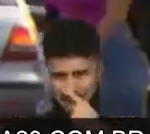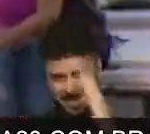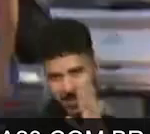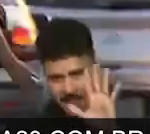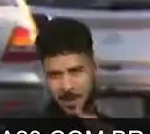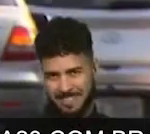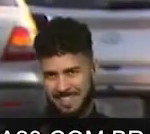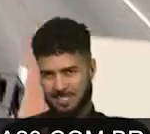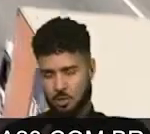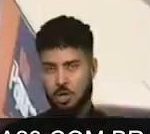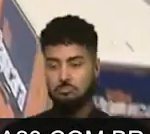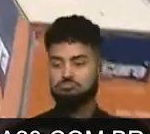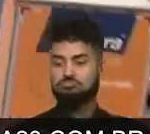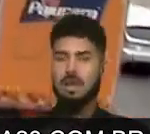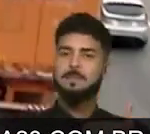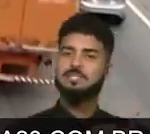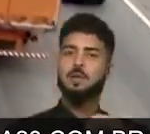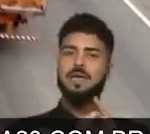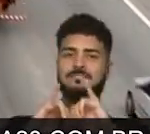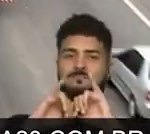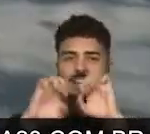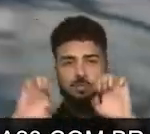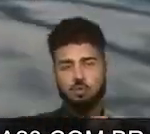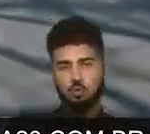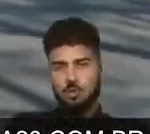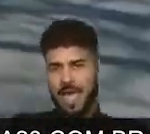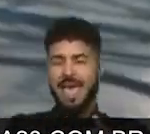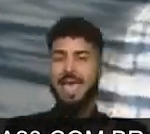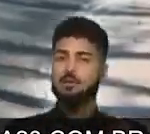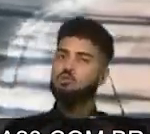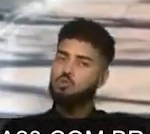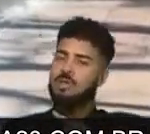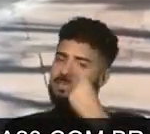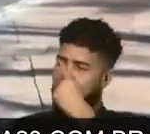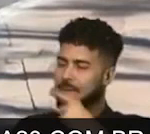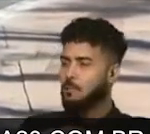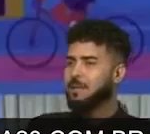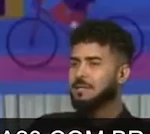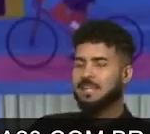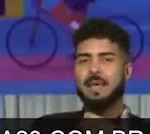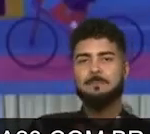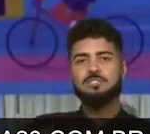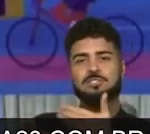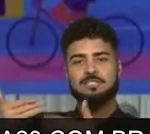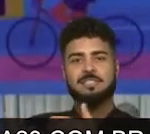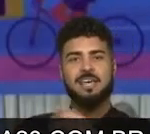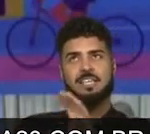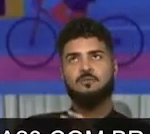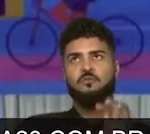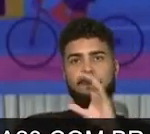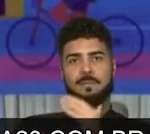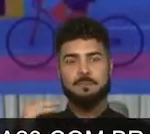Ministério da Infraestrutura, ocorre junto à Semana da Mobilidade, do Ministério do Desenvolvimento Regional. A pauta de